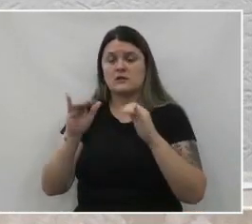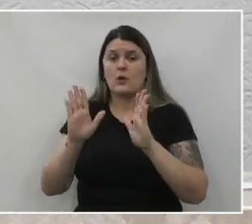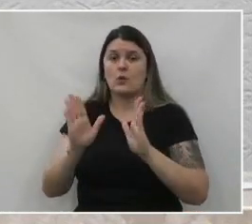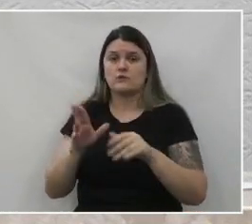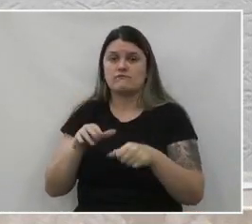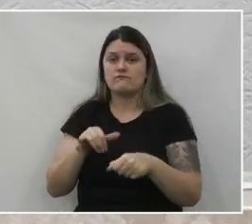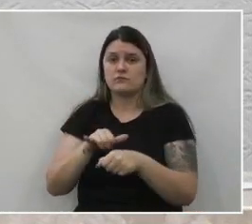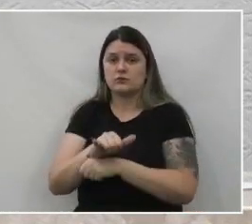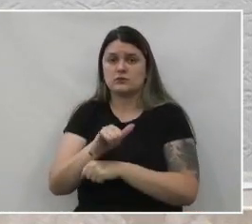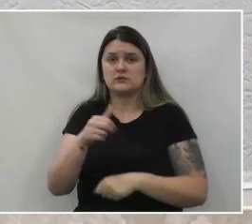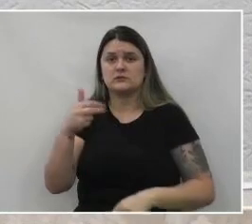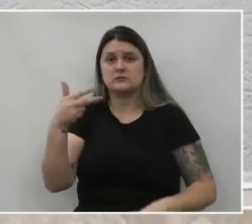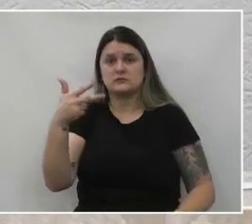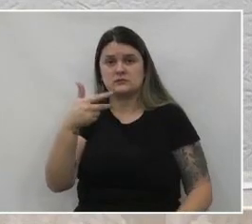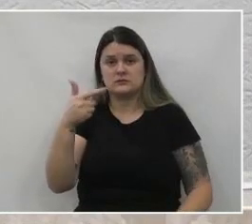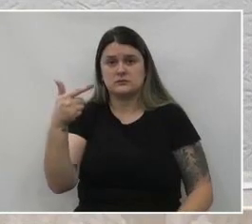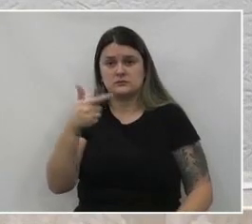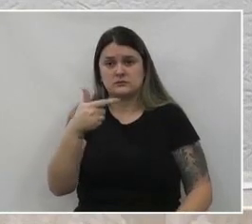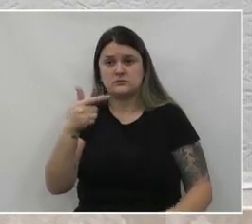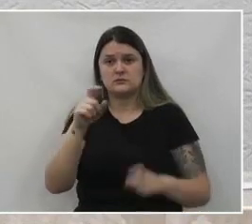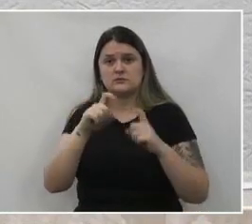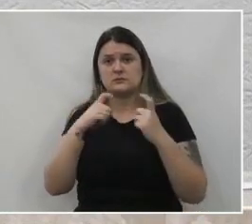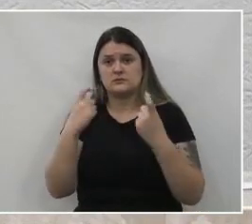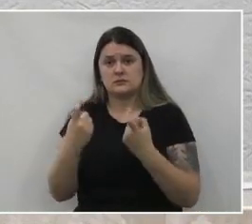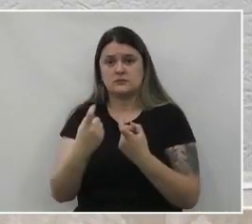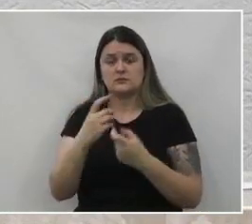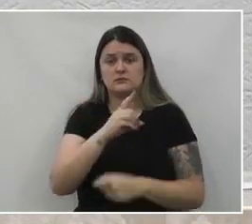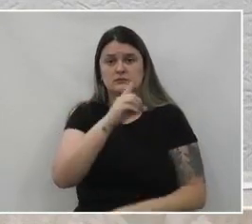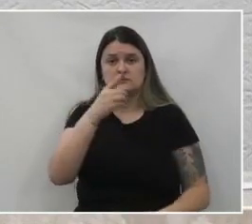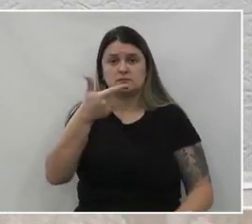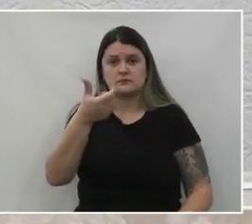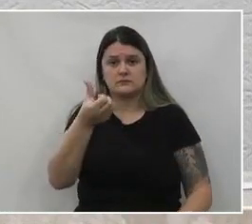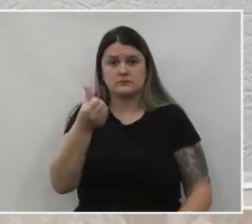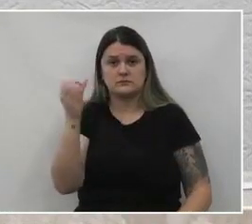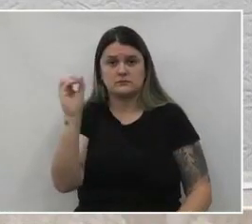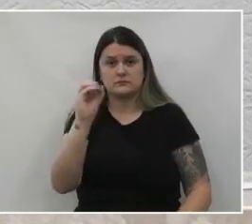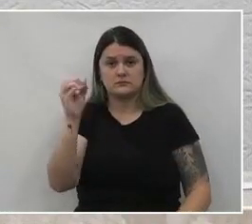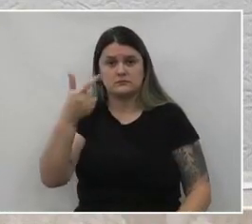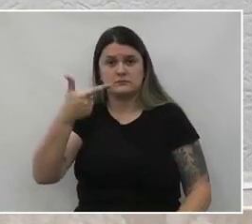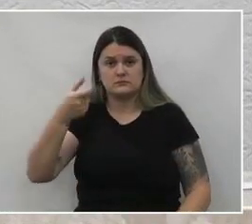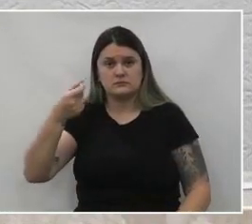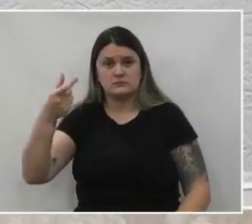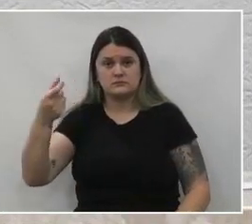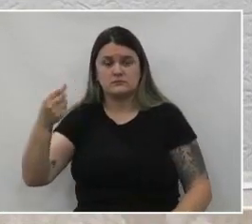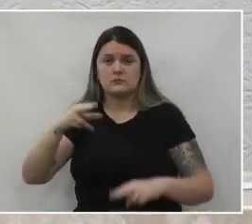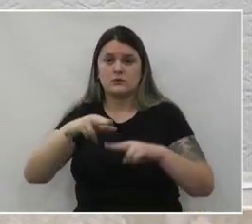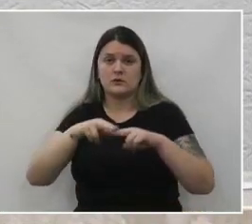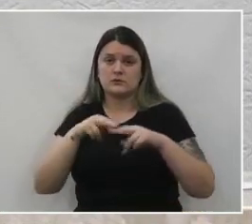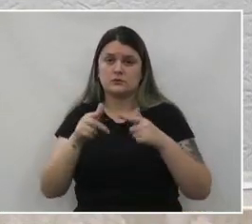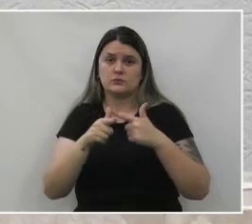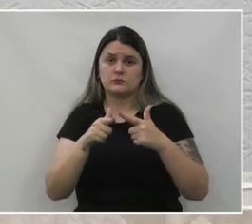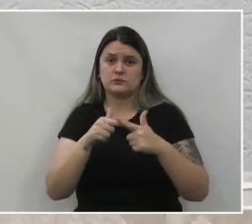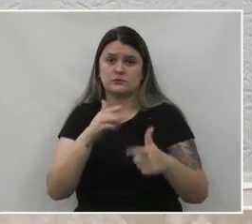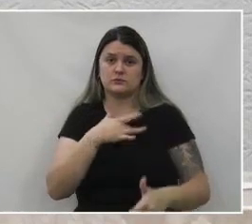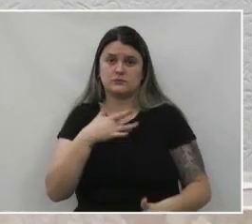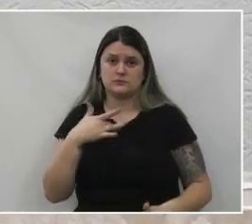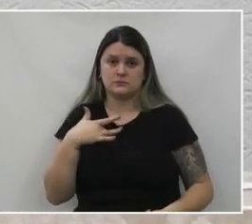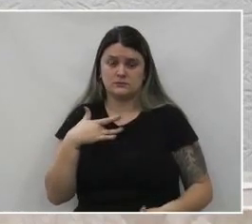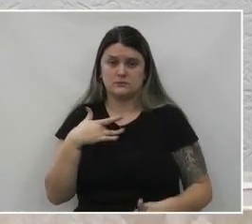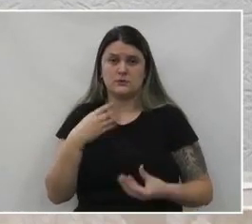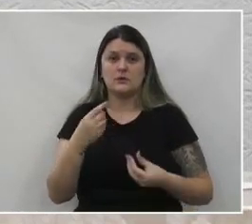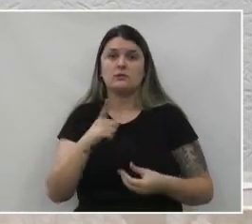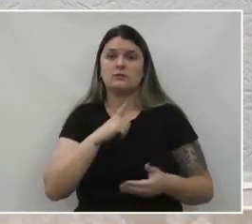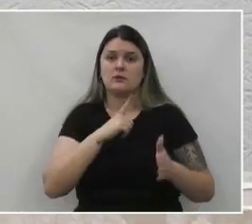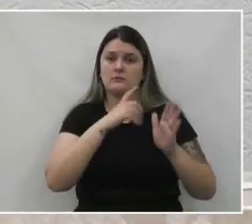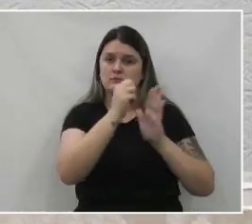presente na 32ª reunião ordinária do dia 26 de outubro de 2020, por motivos de saúde, conforme